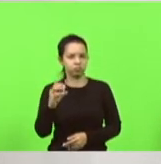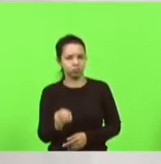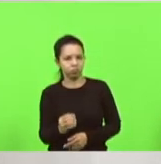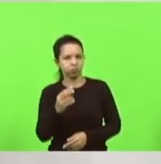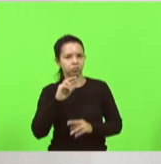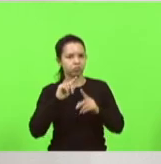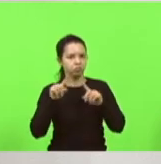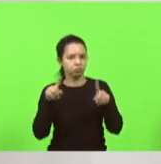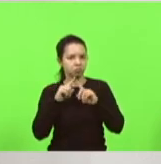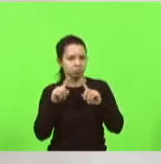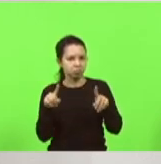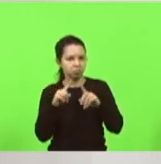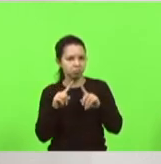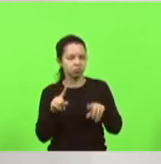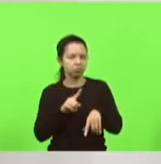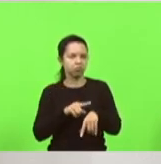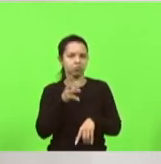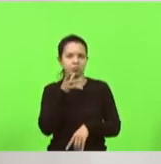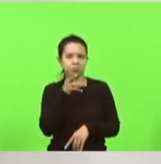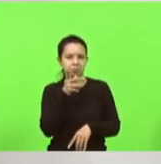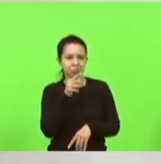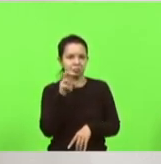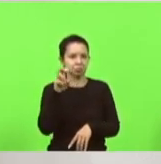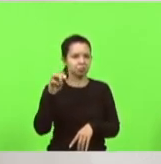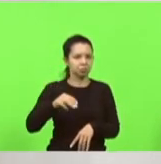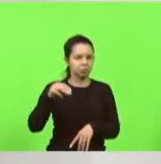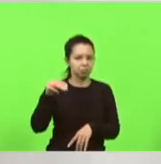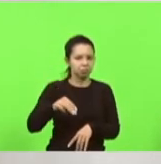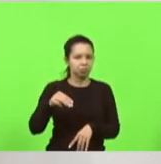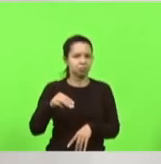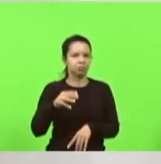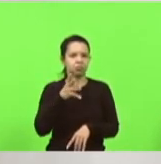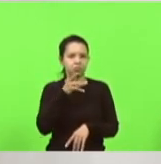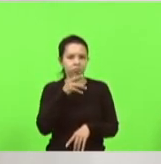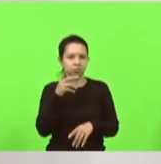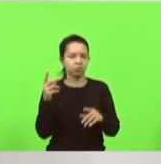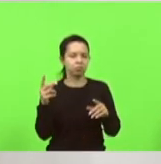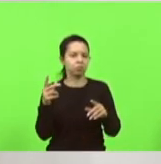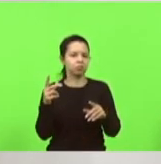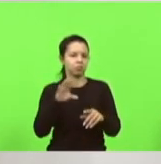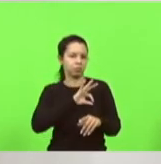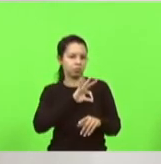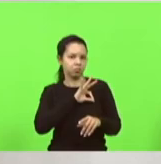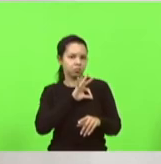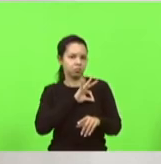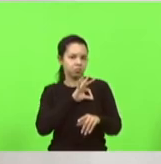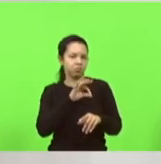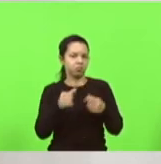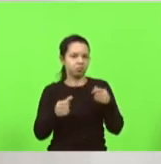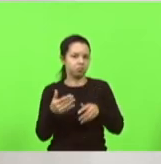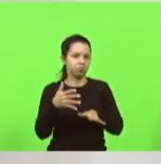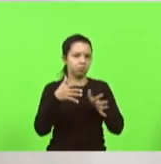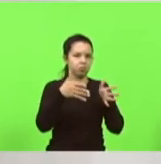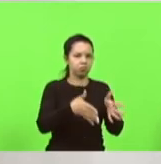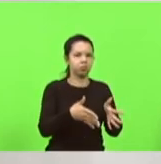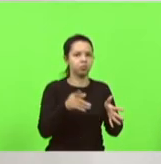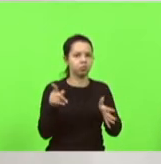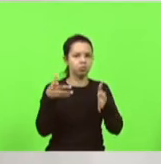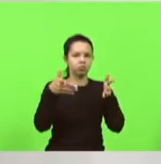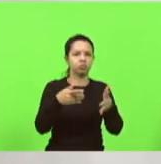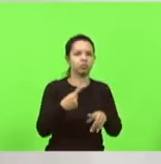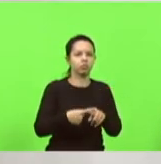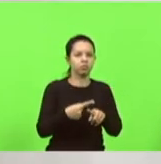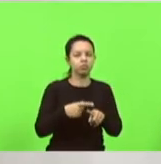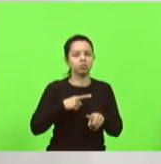reclama se demora 5 minutos para chegar a viatura, ela chega porque ali tem um servidor dedicado para